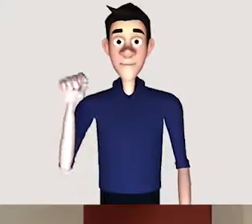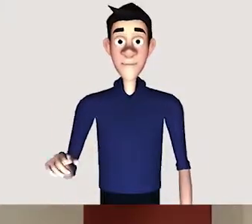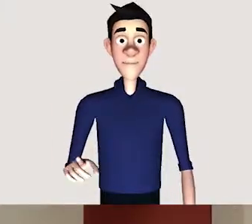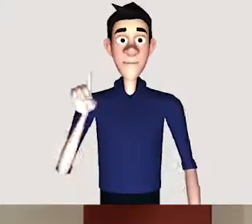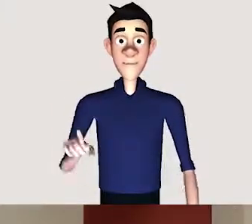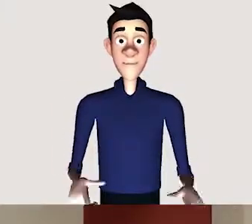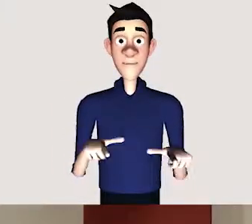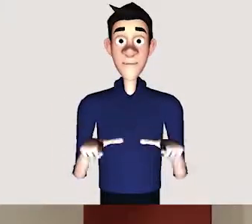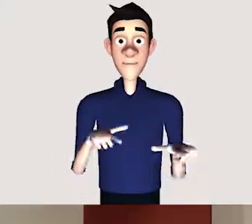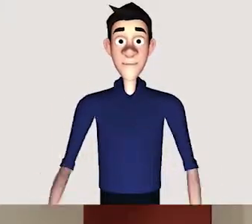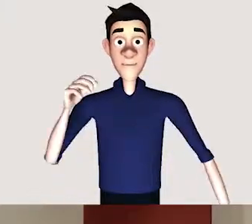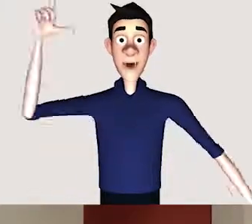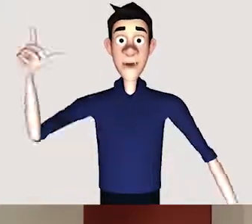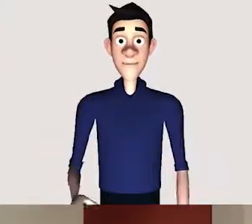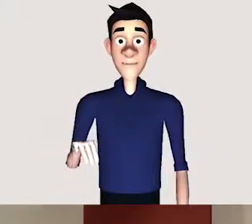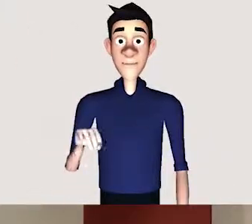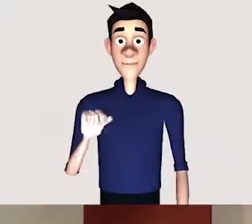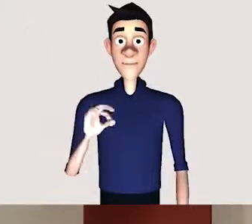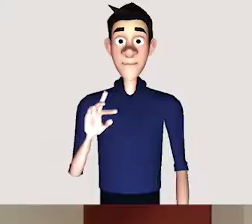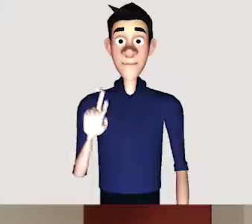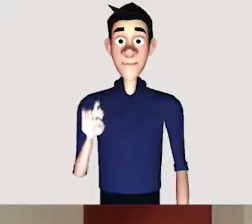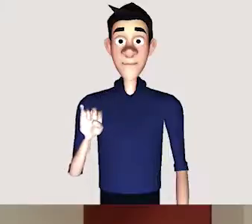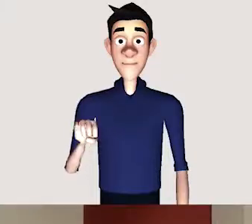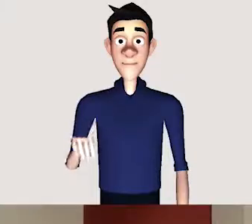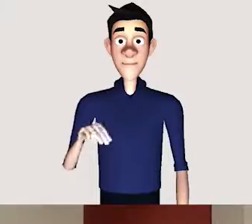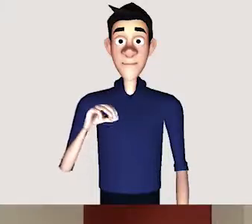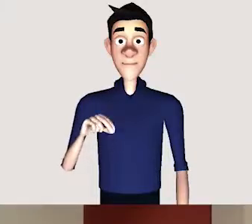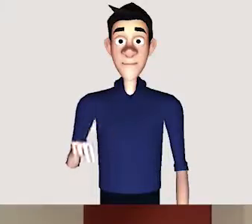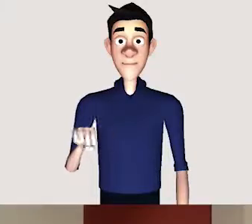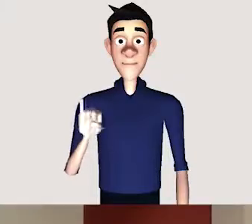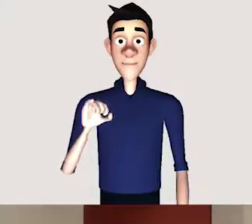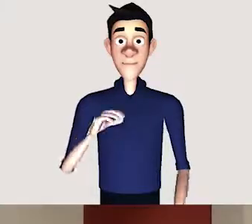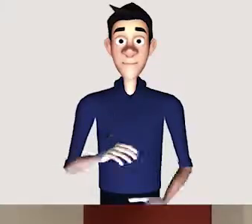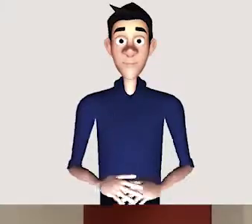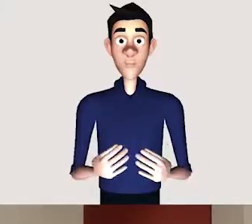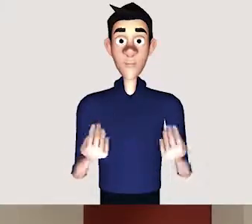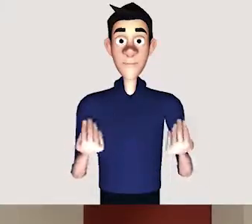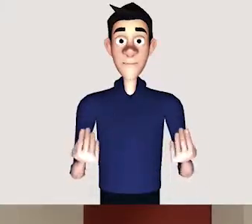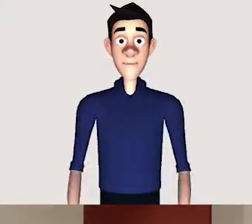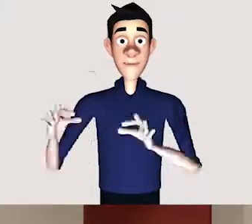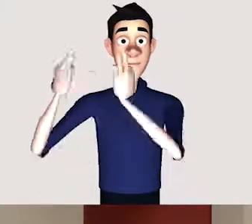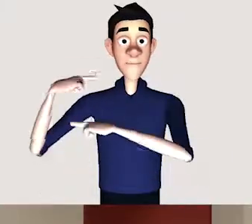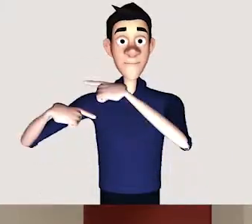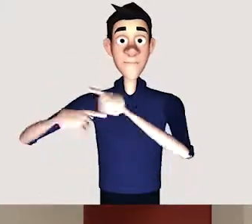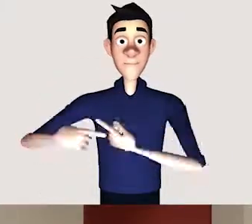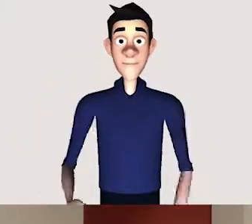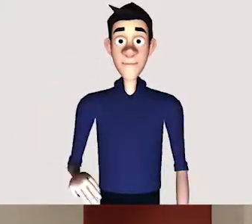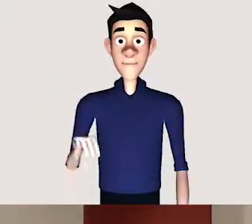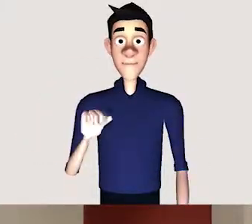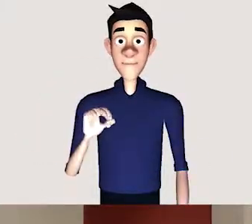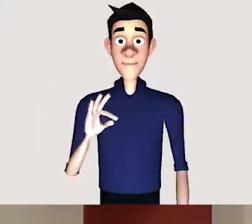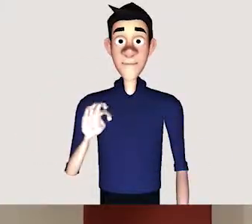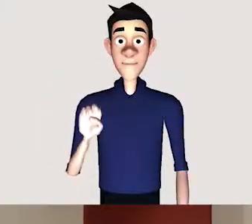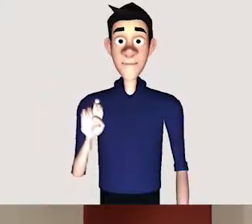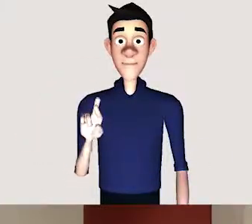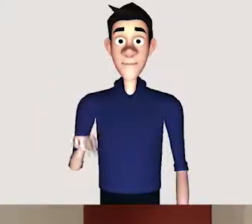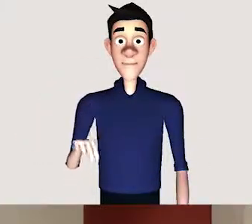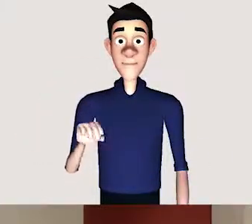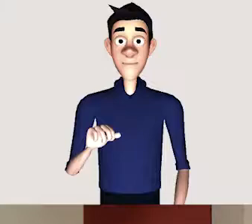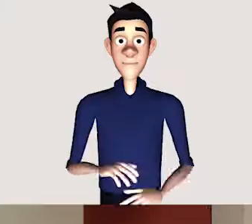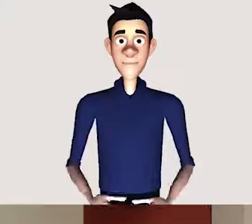que se transmite de um tempo para um outro tempo, de uma geração para uma outra geração. E ainda estamos operando